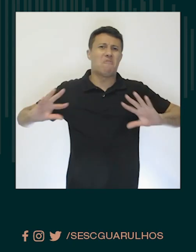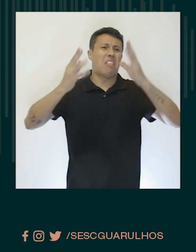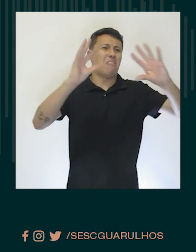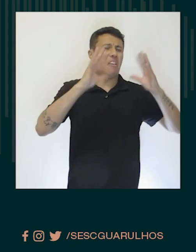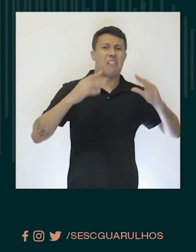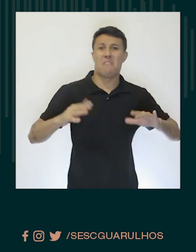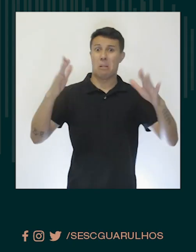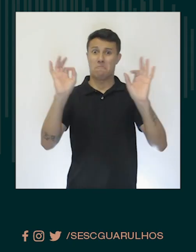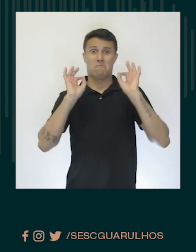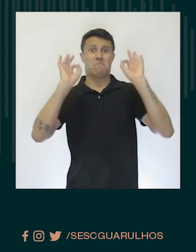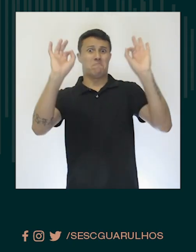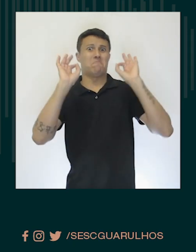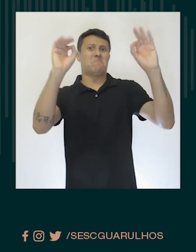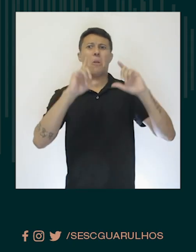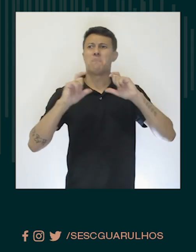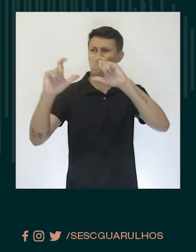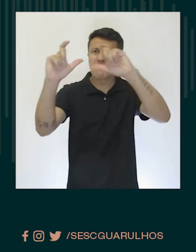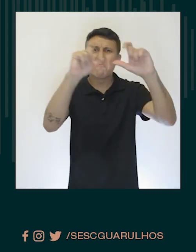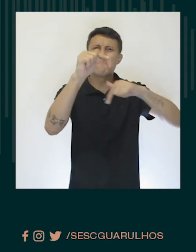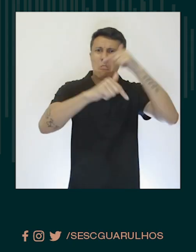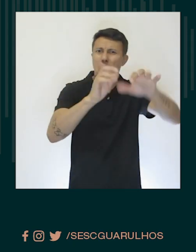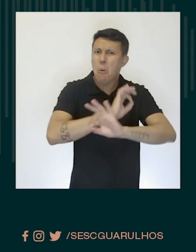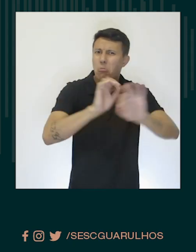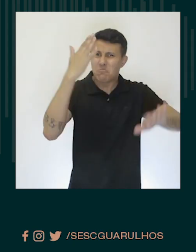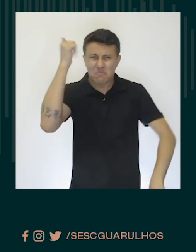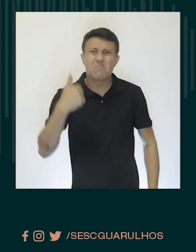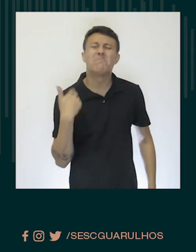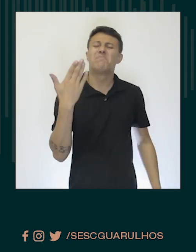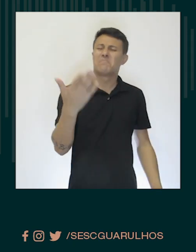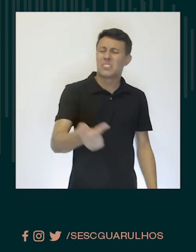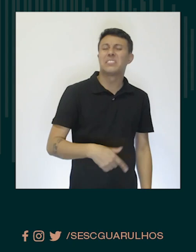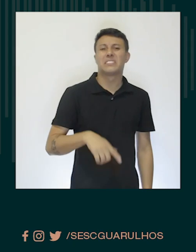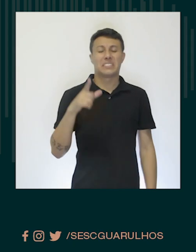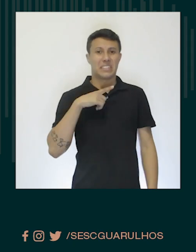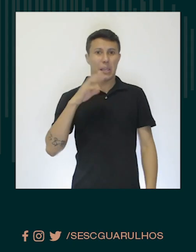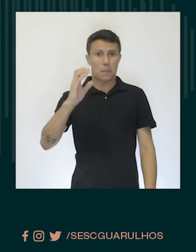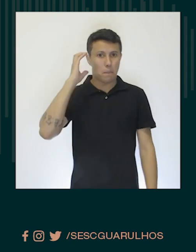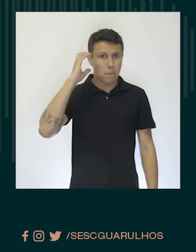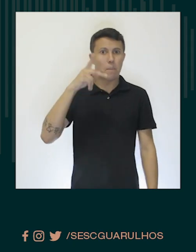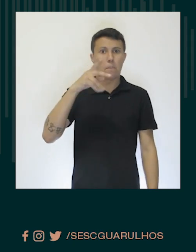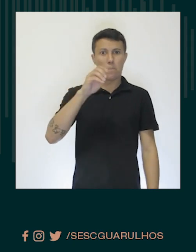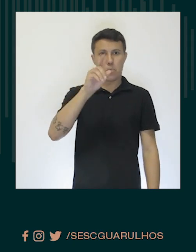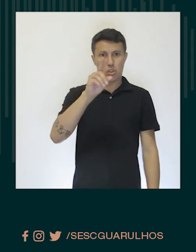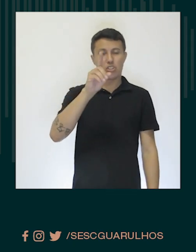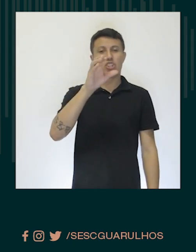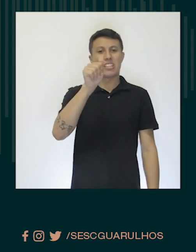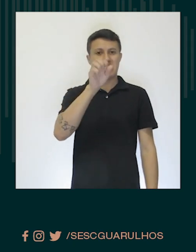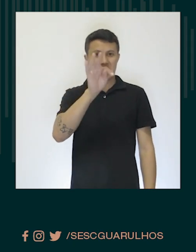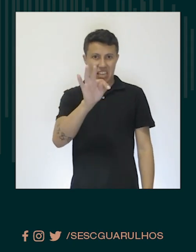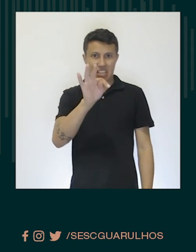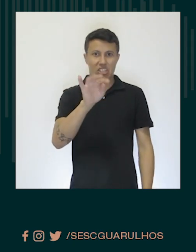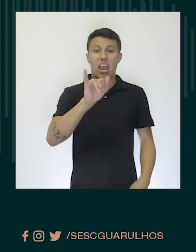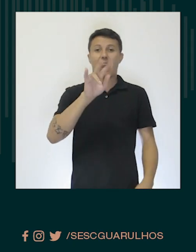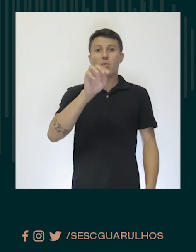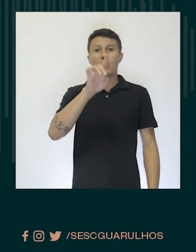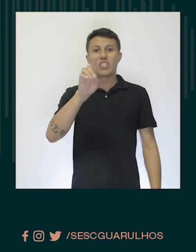Primavera na Europa. Os caras, tipo, é brutal, tá ligado? Dá uma olhada, eles têm um podcast também, chama I Hate Cast.